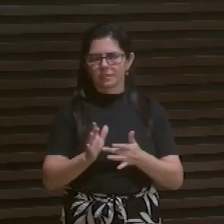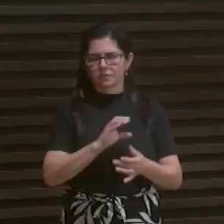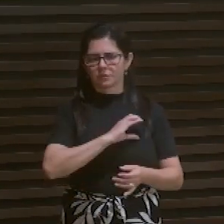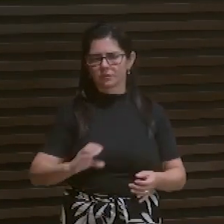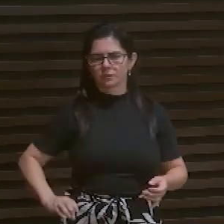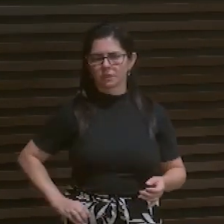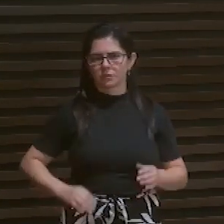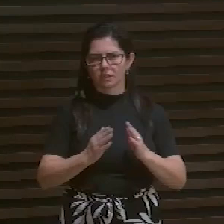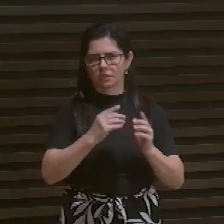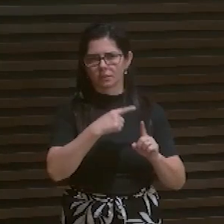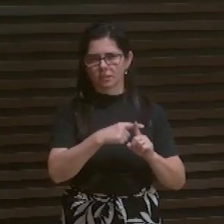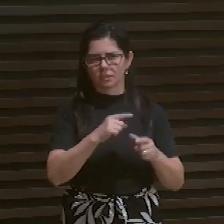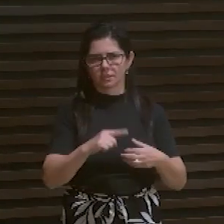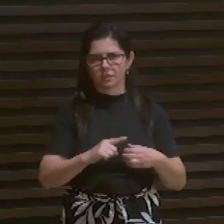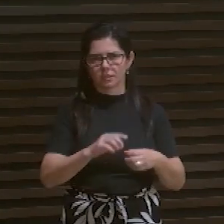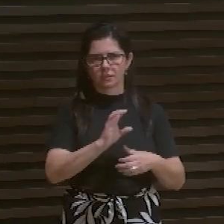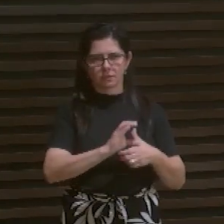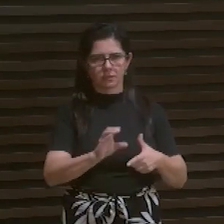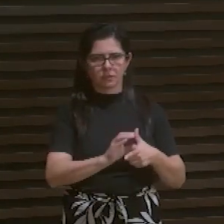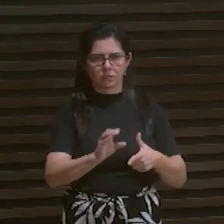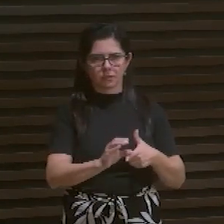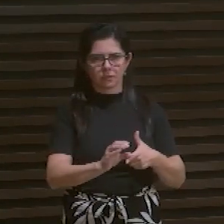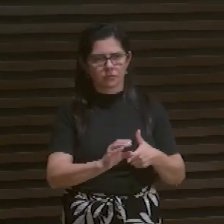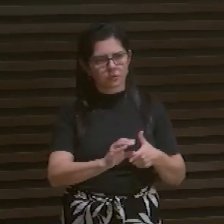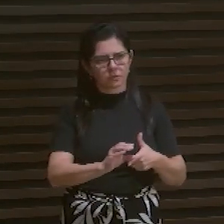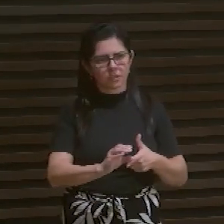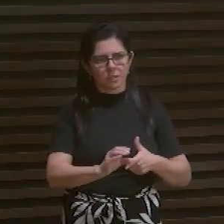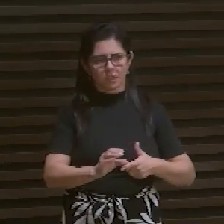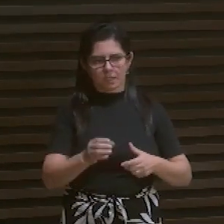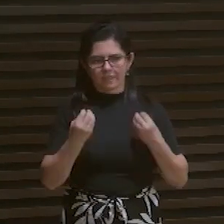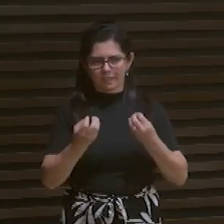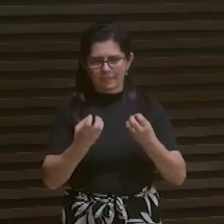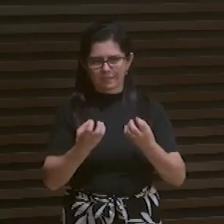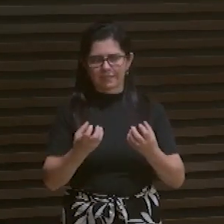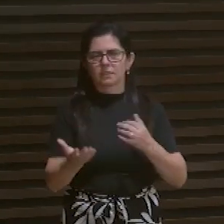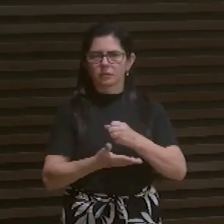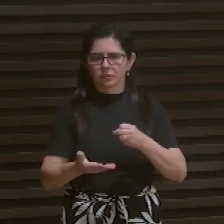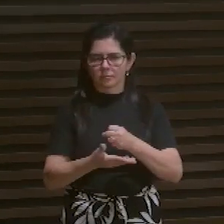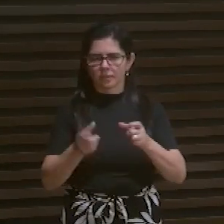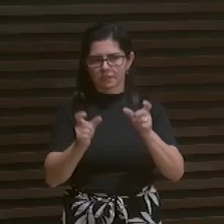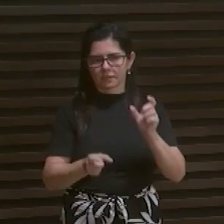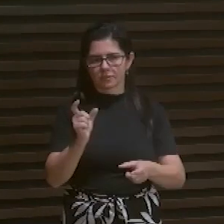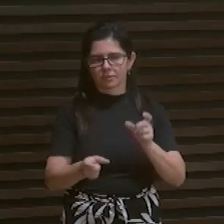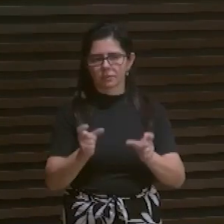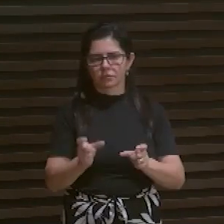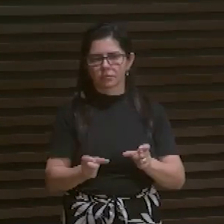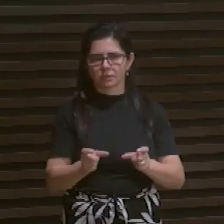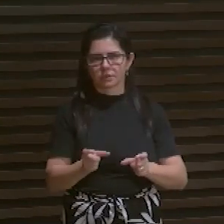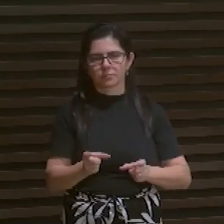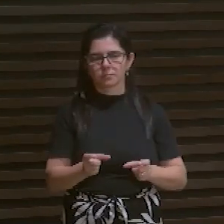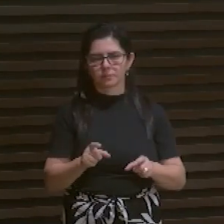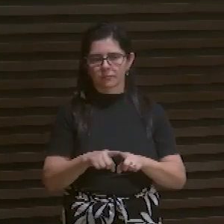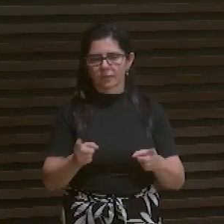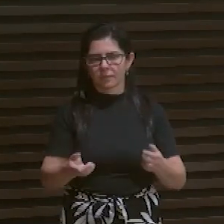sobre homens, porém o fundamento da igreja não é um homem comum. Não é Paulo, Apolo, Pedro, qualquer outro pregador. O fundamento da igreja